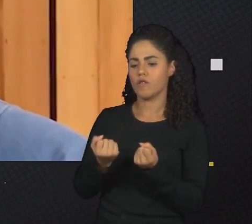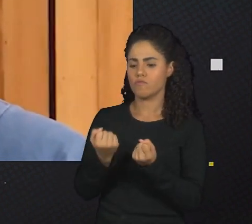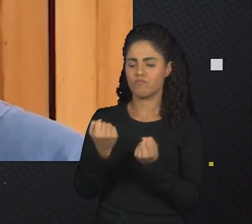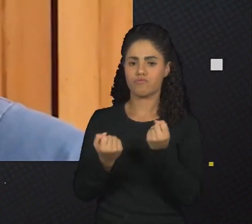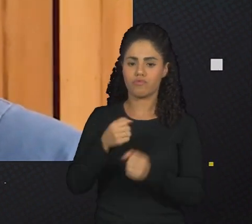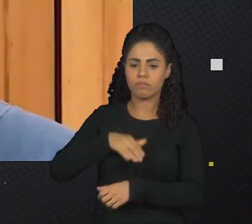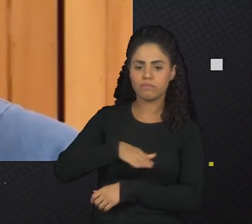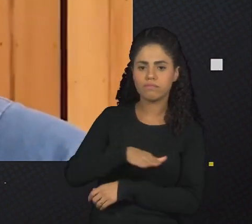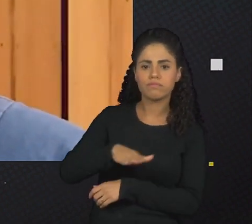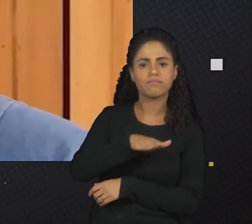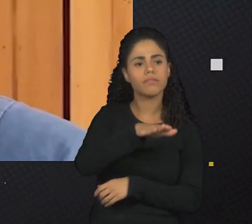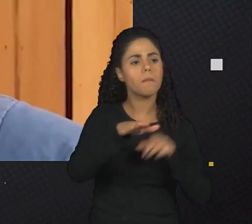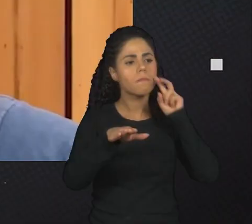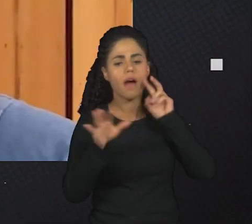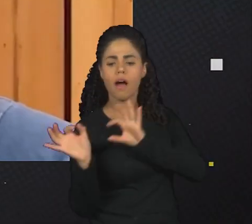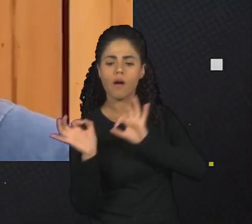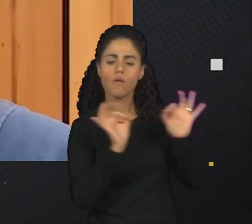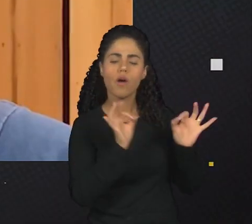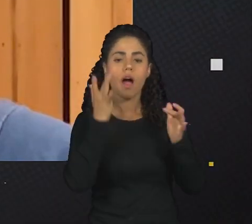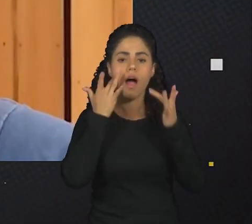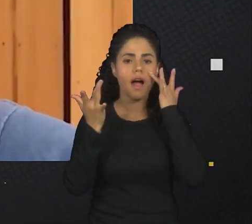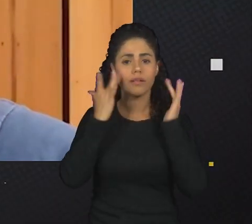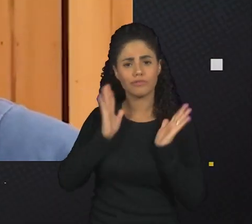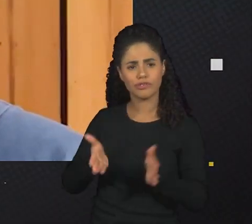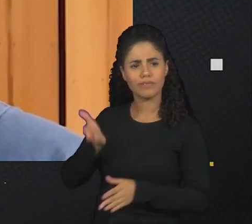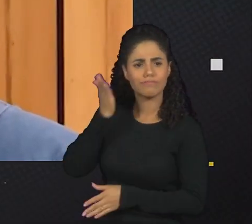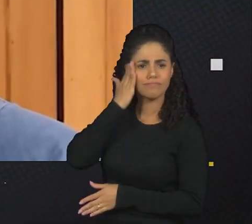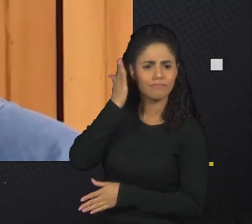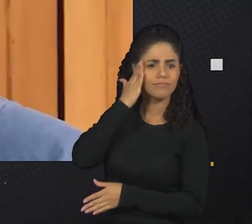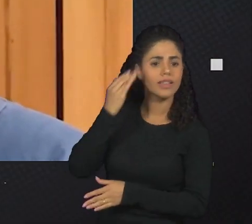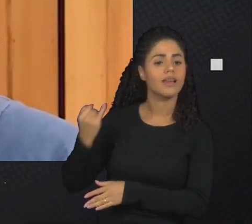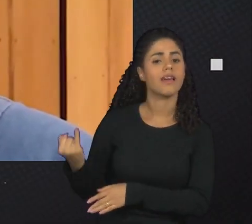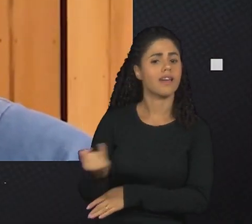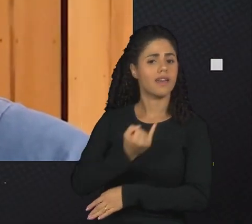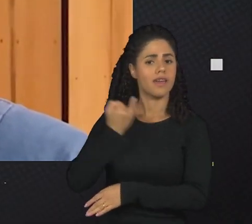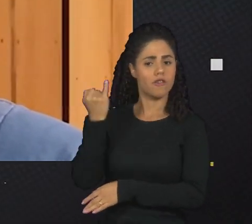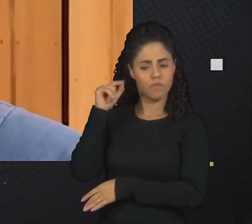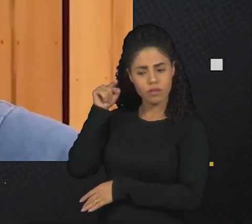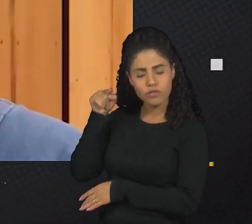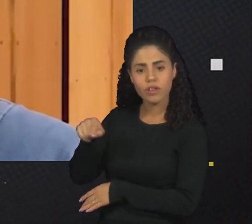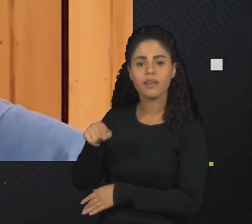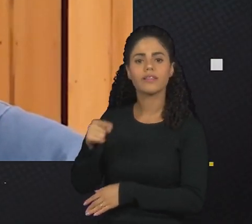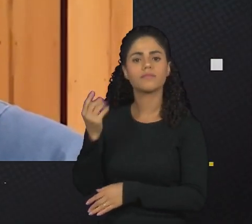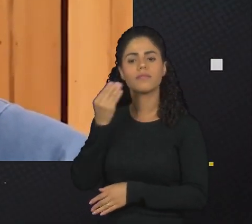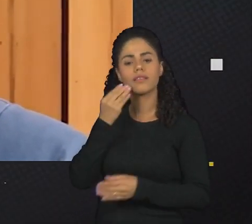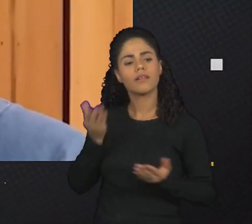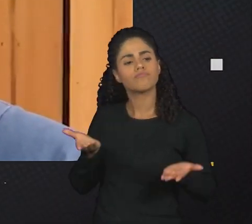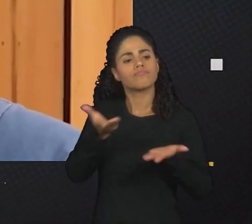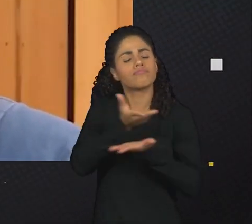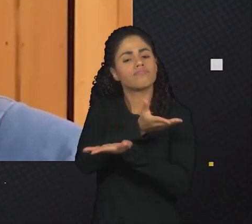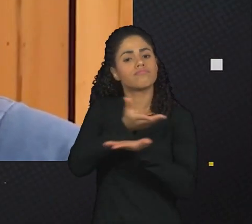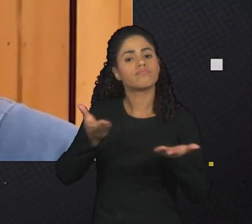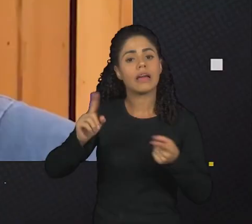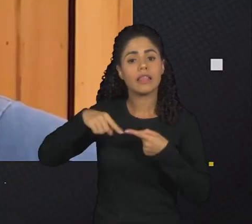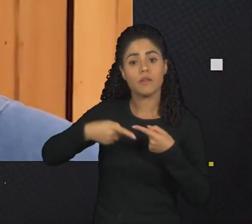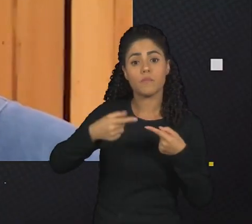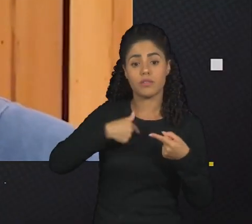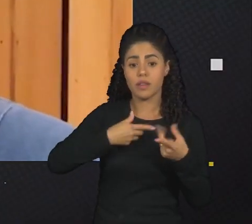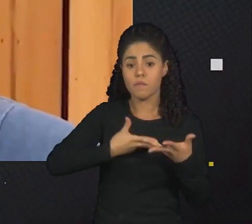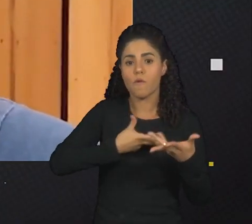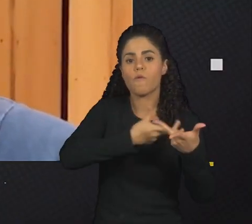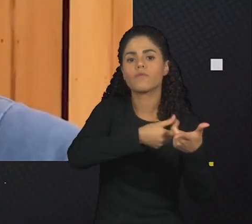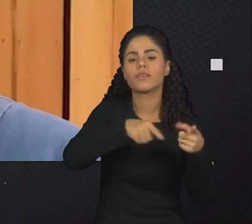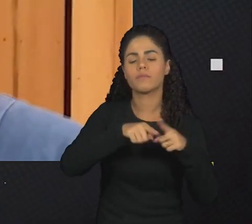para assistir nossa peça. Ele já sacava, assim, a importância desse intercâmbio. Depois ele me chamou para dirigir uma peça lá